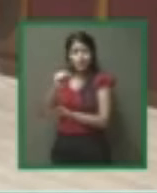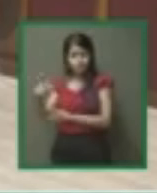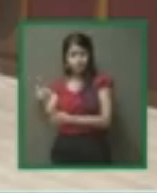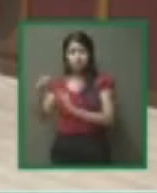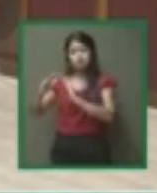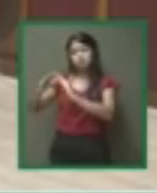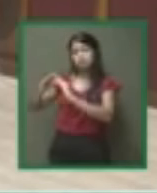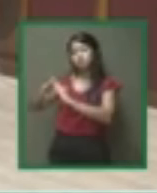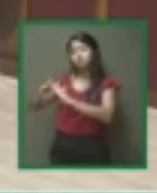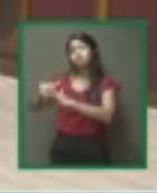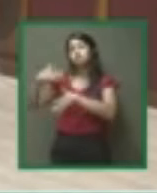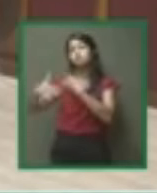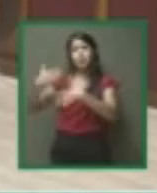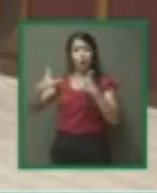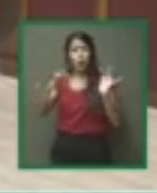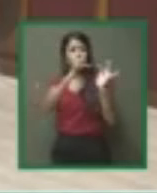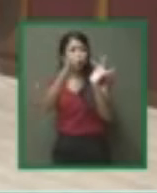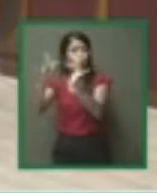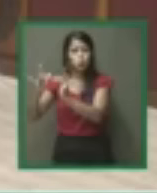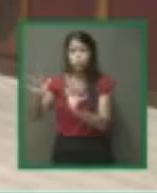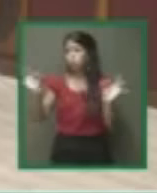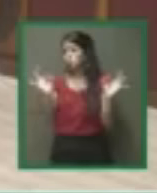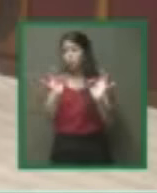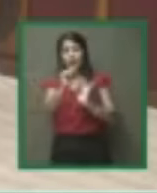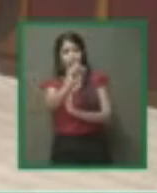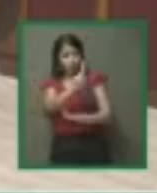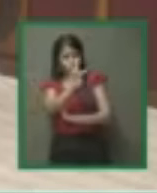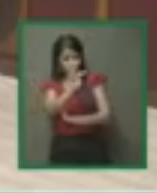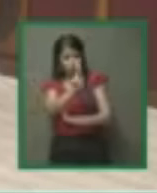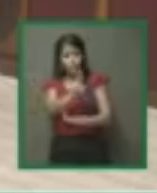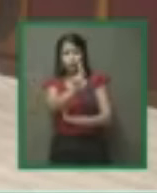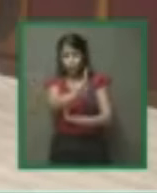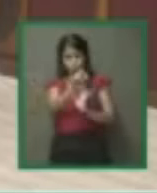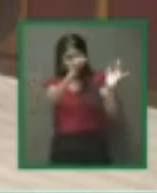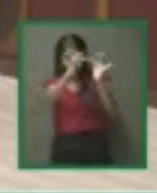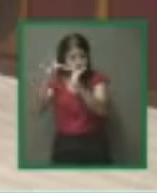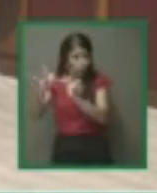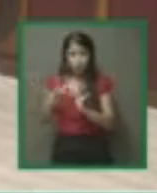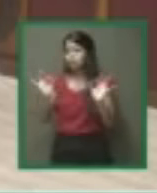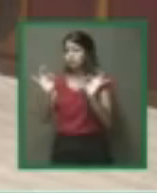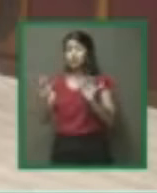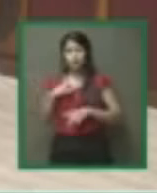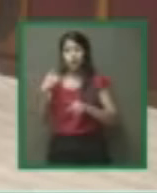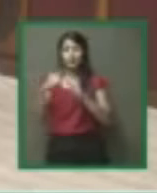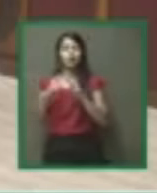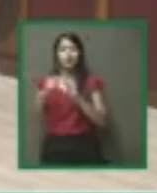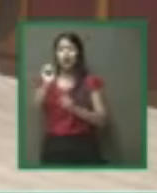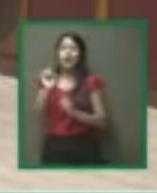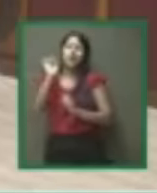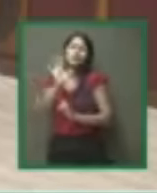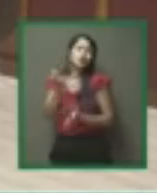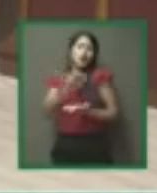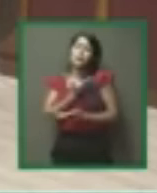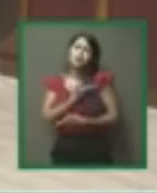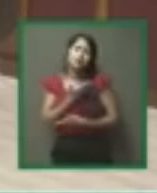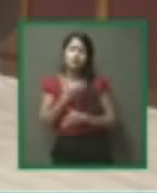fiquei um período sem ter contato com o Arthur, né? Como eu já falei aqui, a gente tinha uma relação meio que de